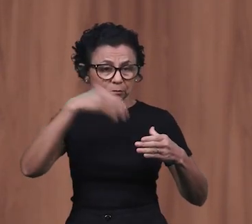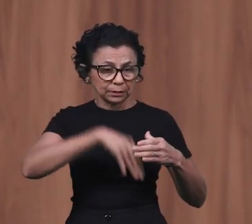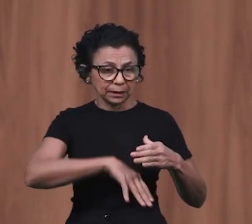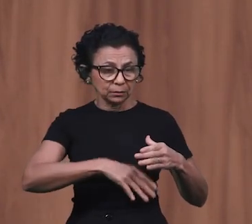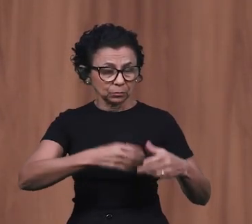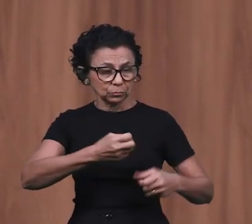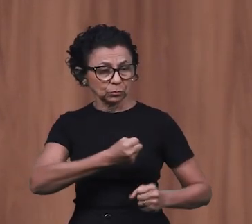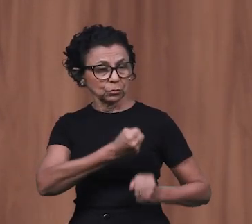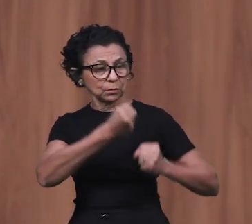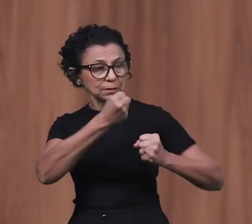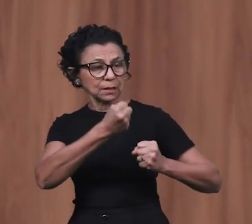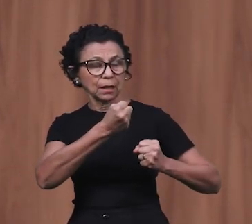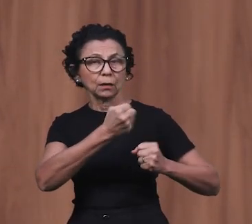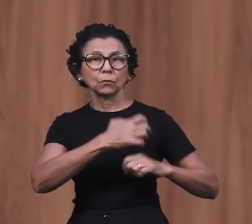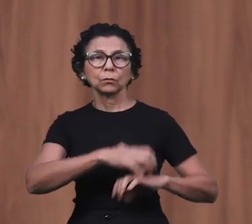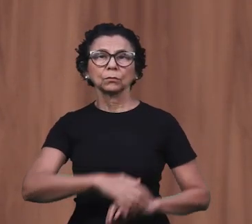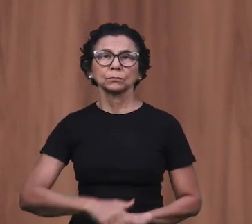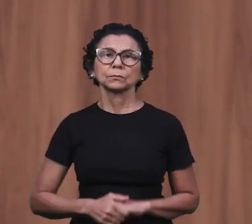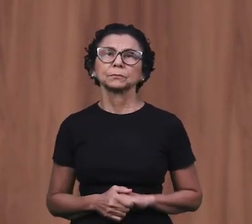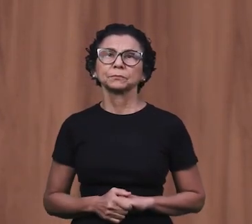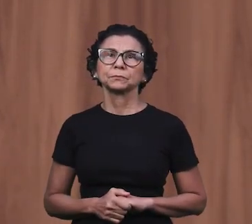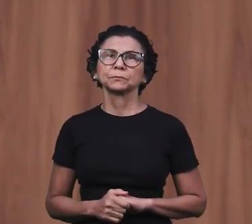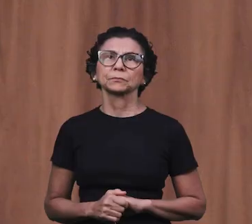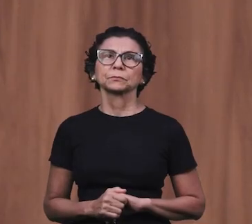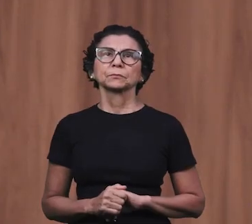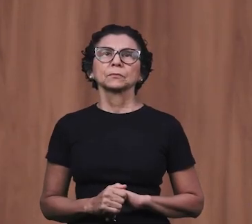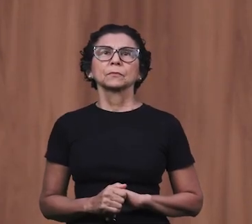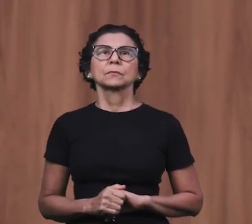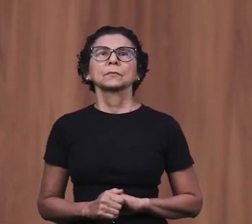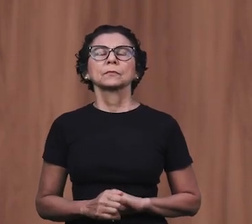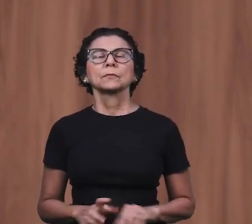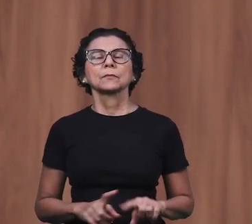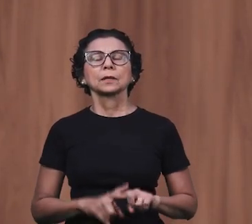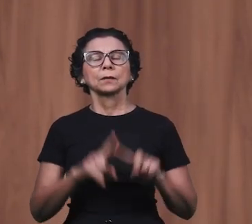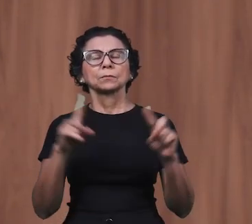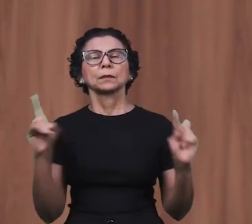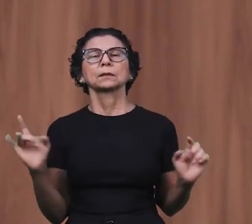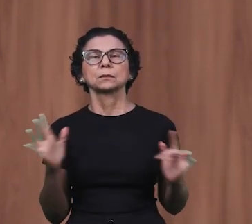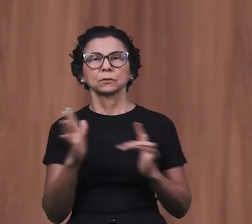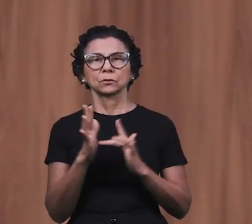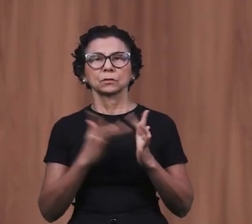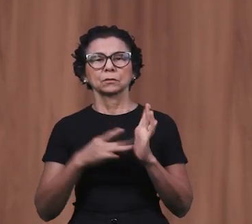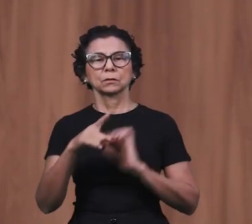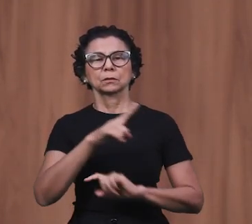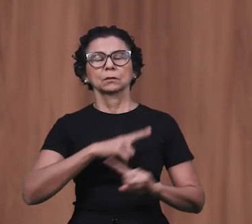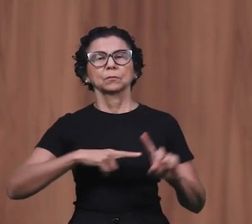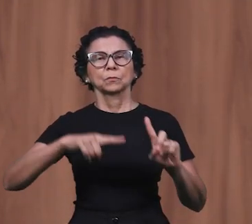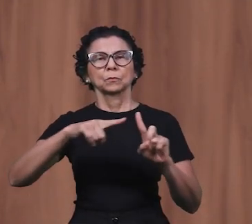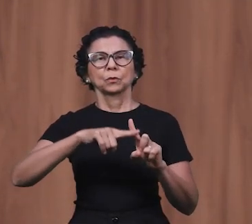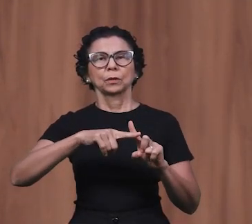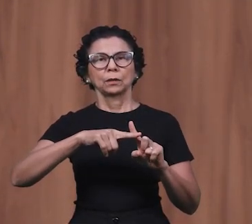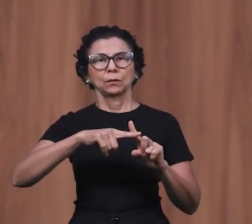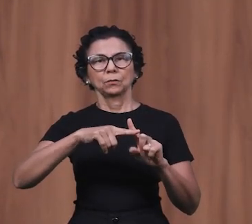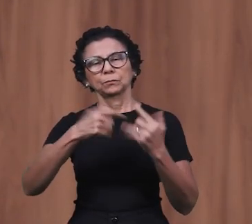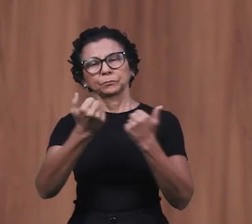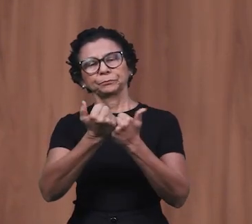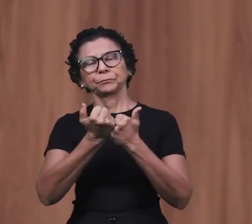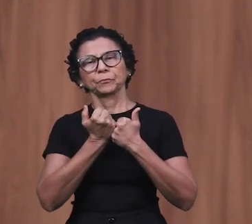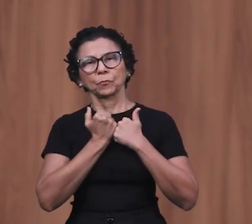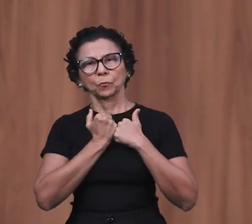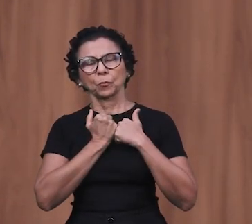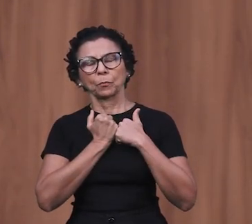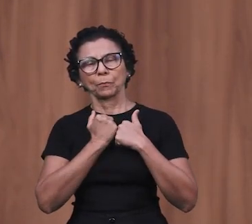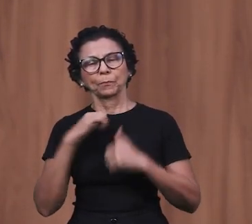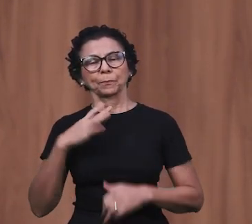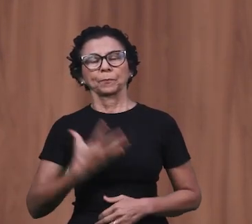valores. Ou seja, a nossa vida, o preço da redenção está com Jesus, porque foi ele que pagou o preço por nós,